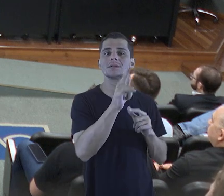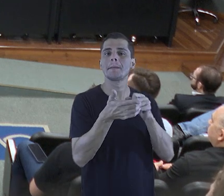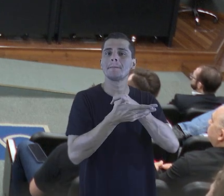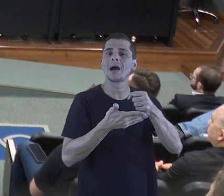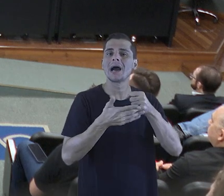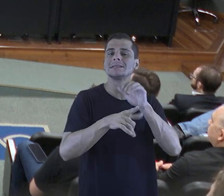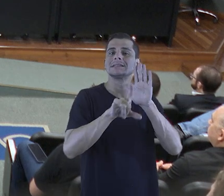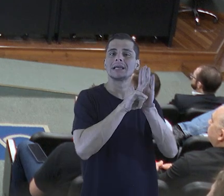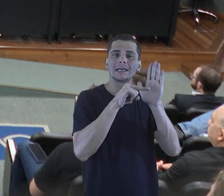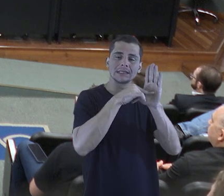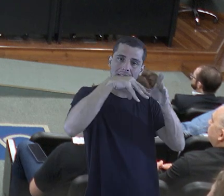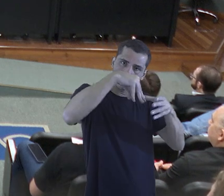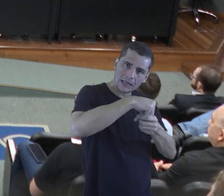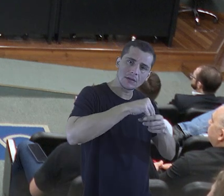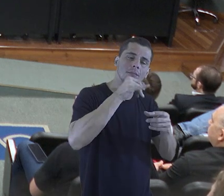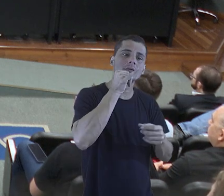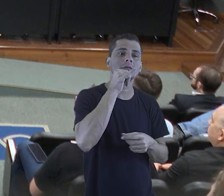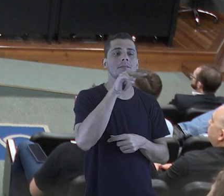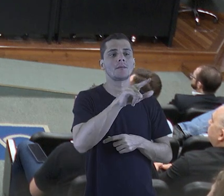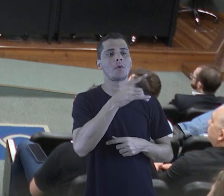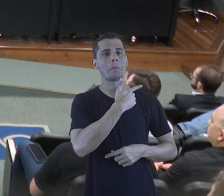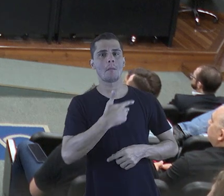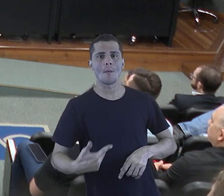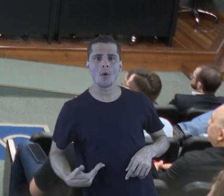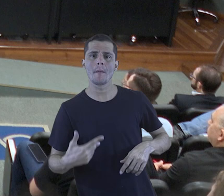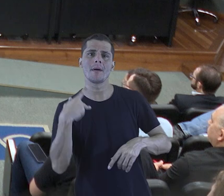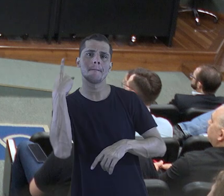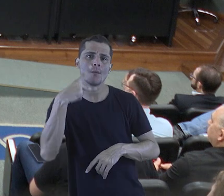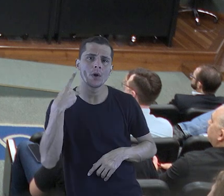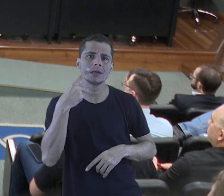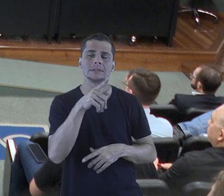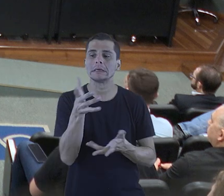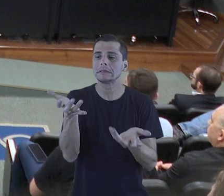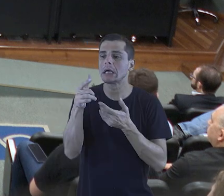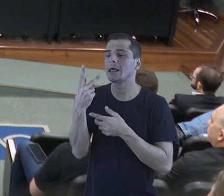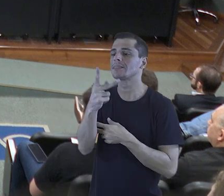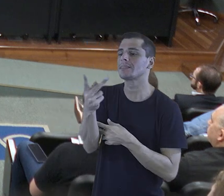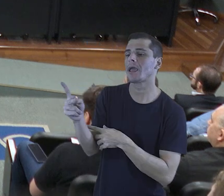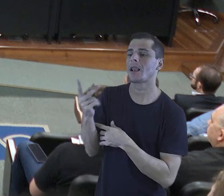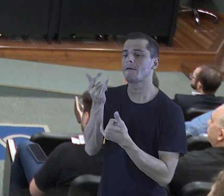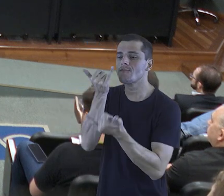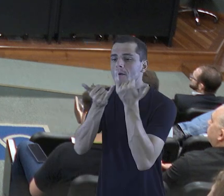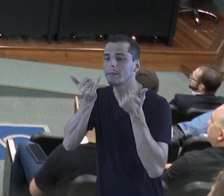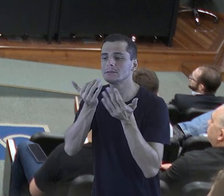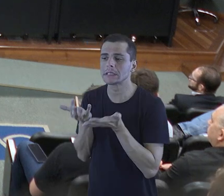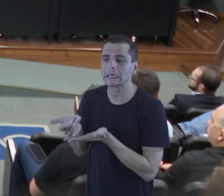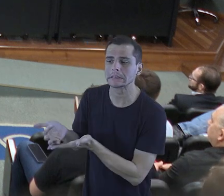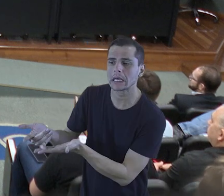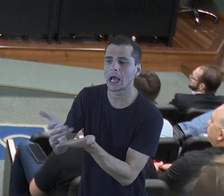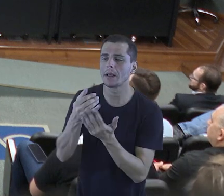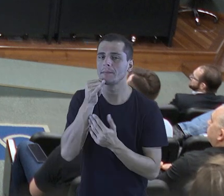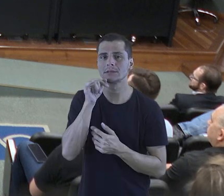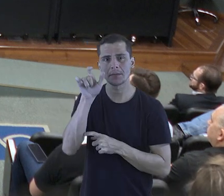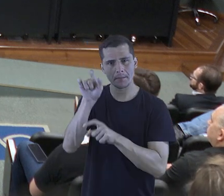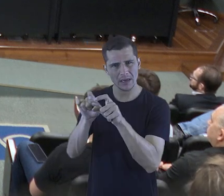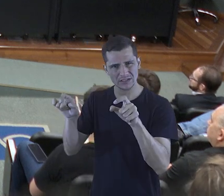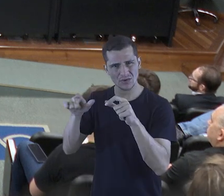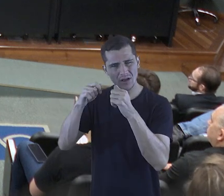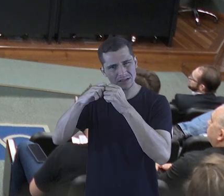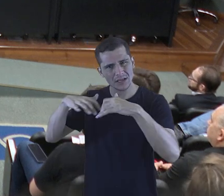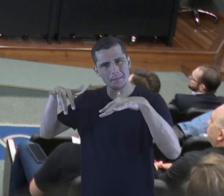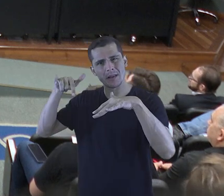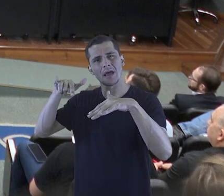uma política pública que determine a captação do dado, vamos imaginar, a gente está pensando aqui no caso da Assembleia, do plenarinho, das crianças,